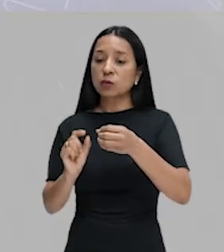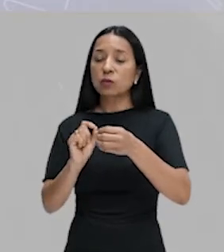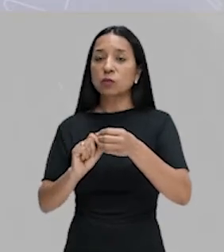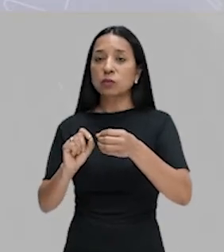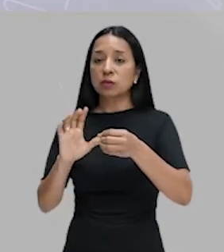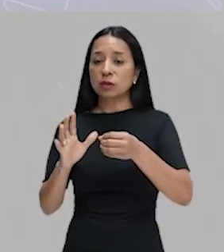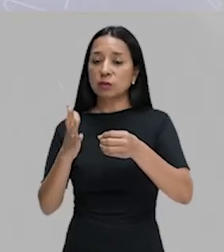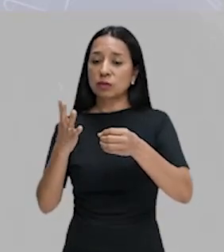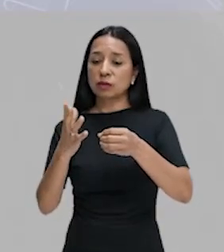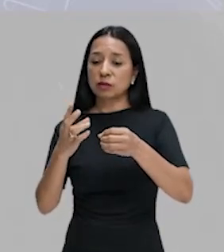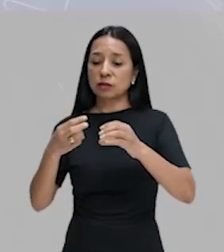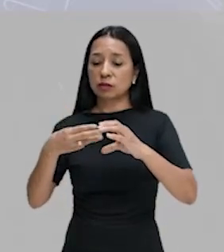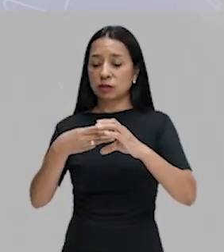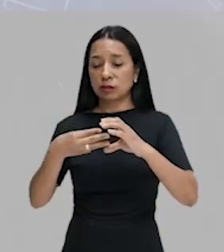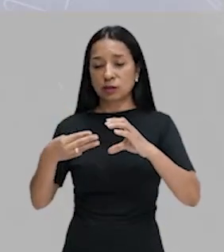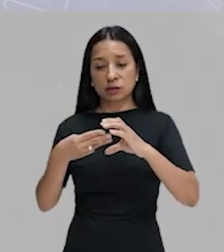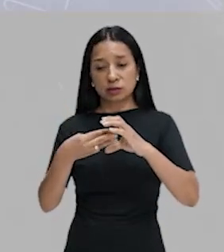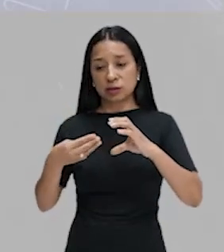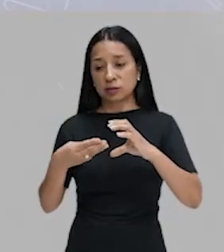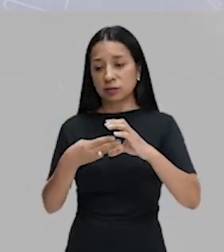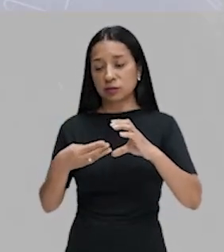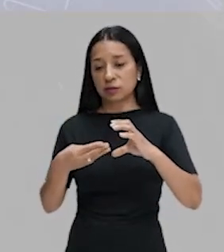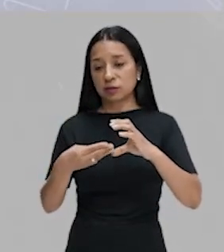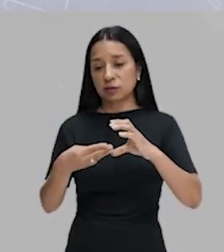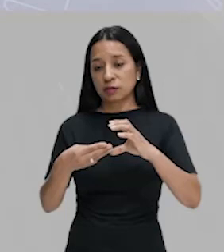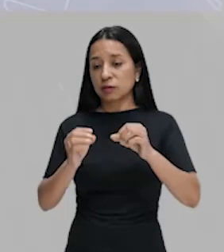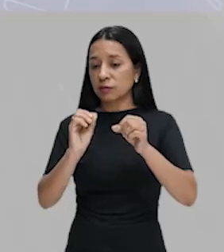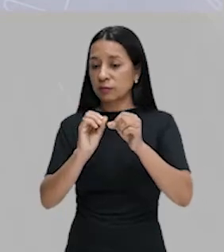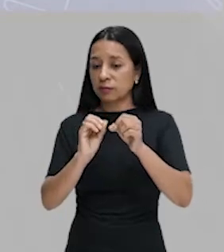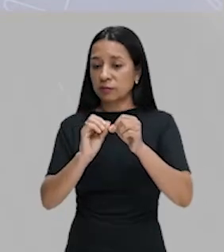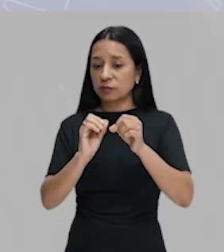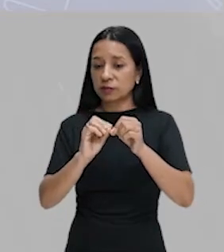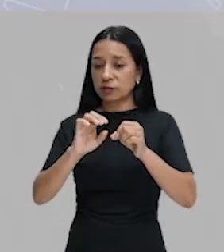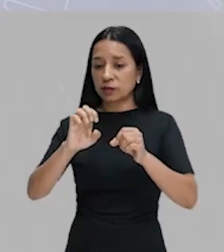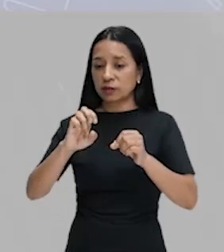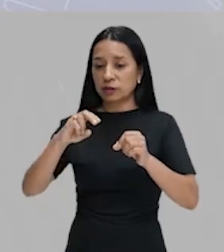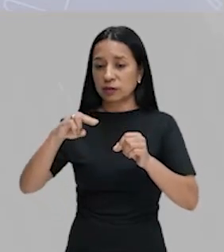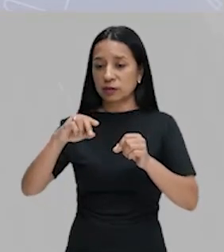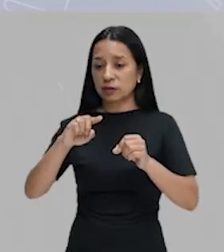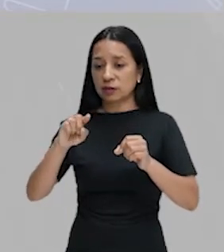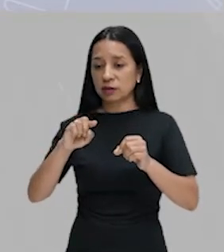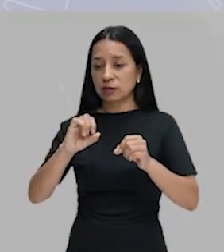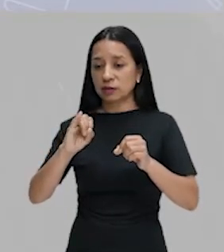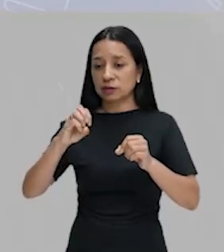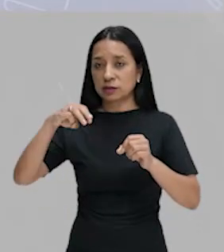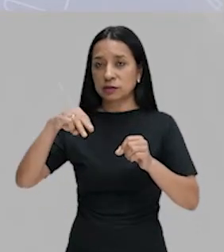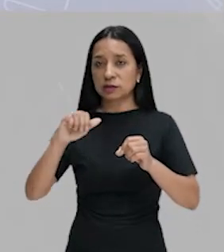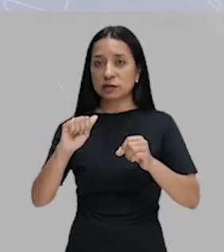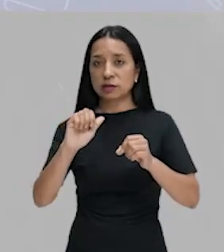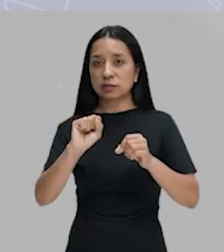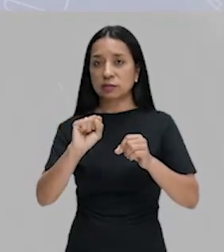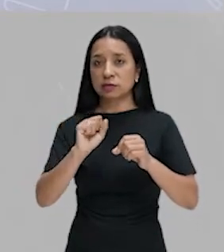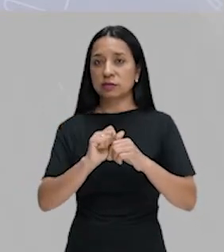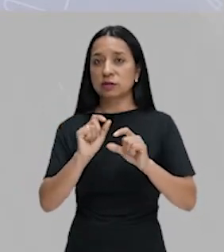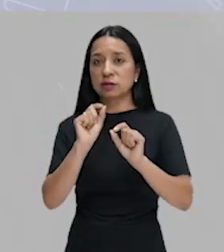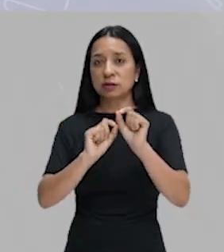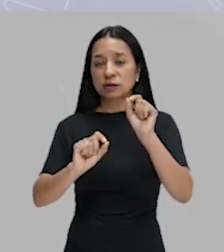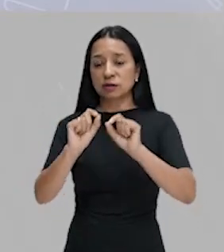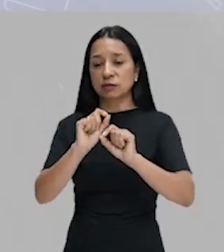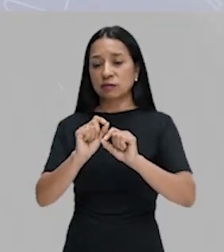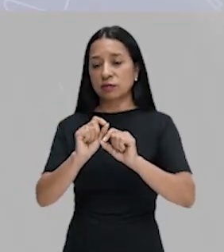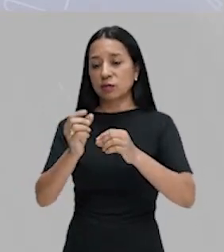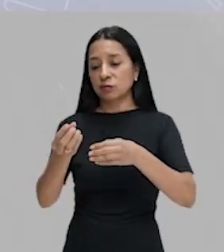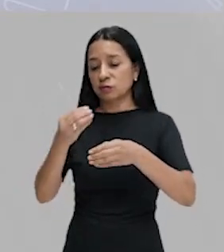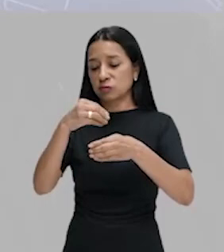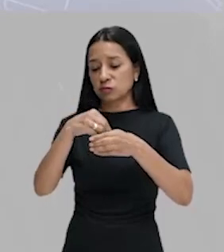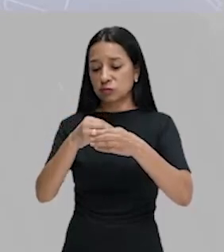Então essas células da cavidade digestória, elas vão produzir enzimas digestivas que vão digerir